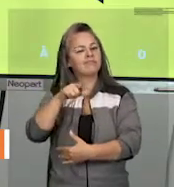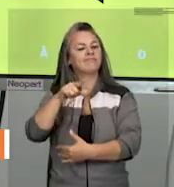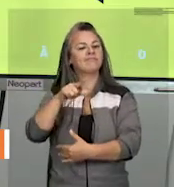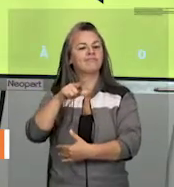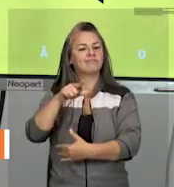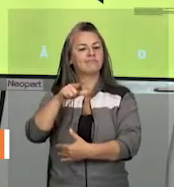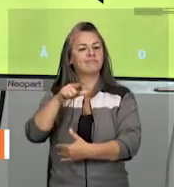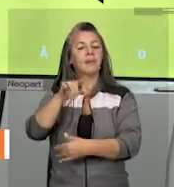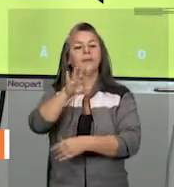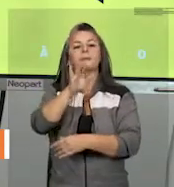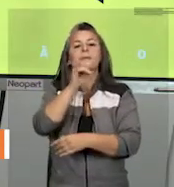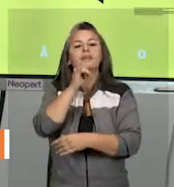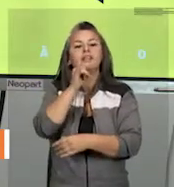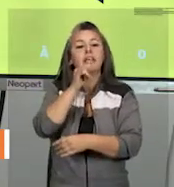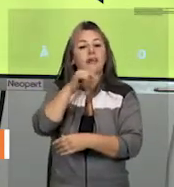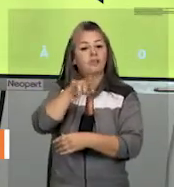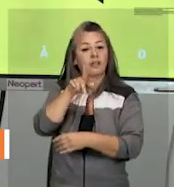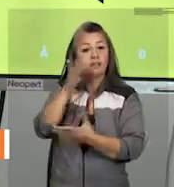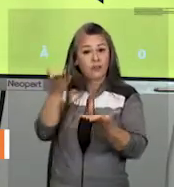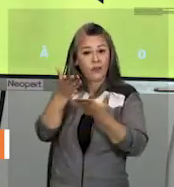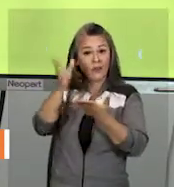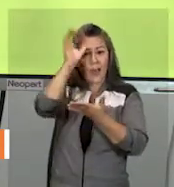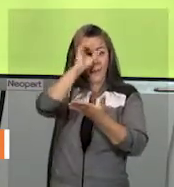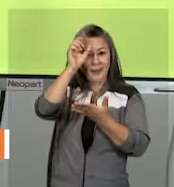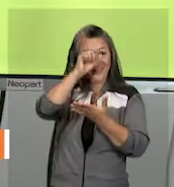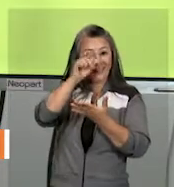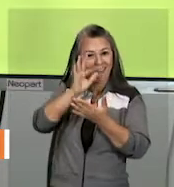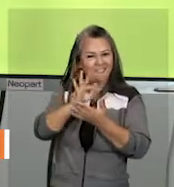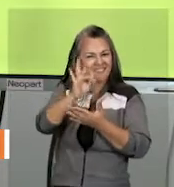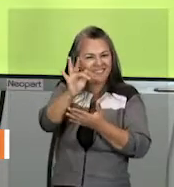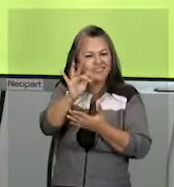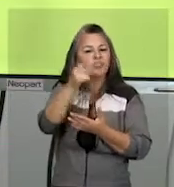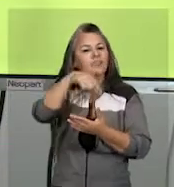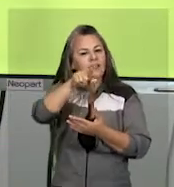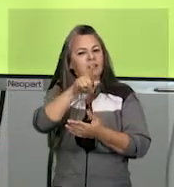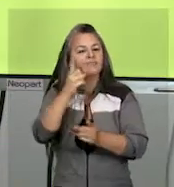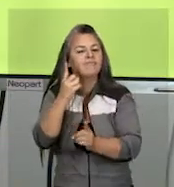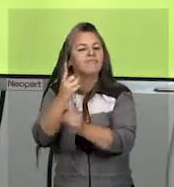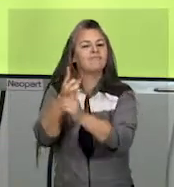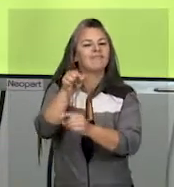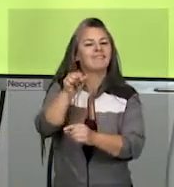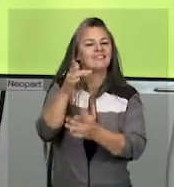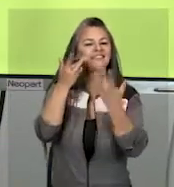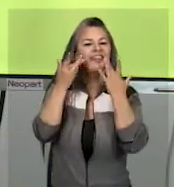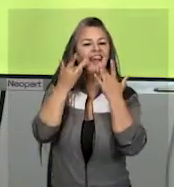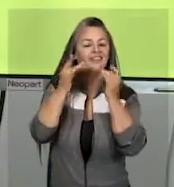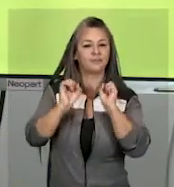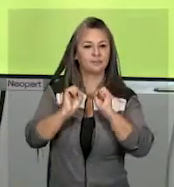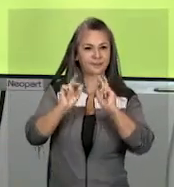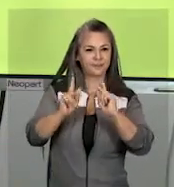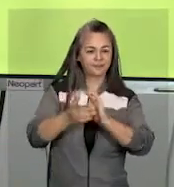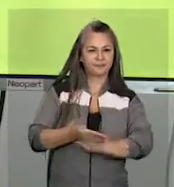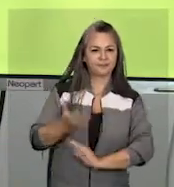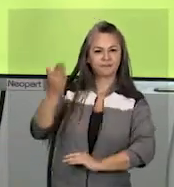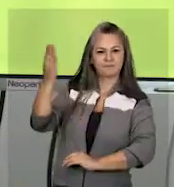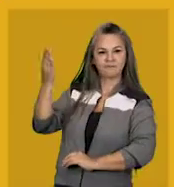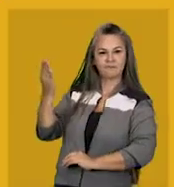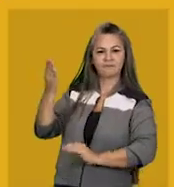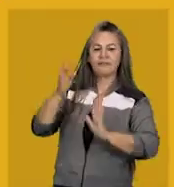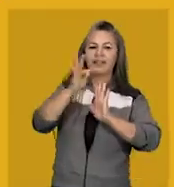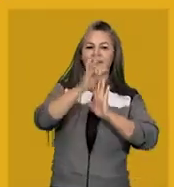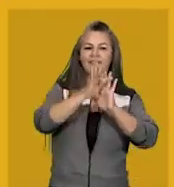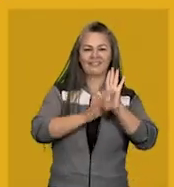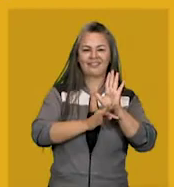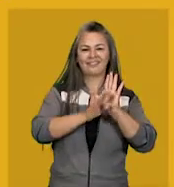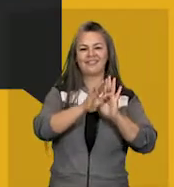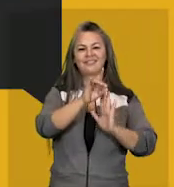olhar sobre quando nós fomos ao teatro. Vamos lá, então. É o texto dramático, é o texto teatral, né?